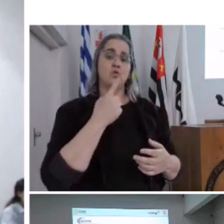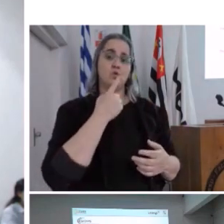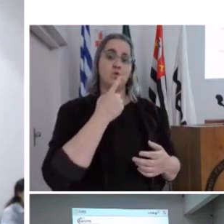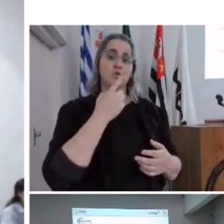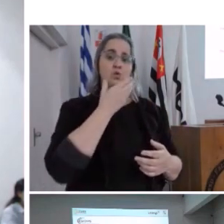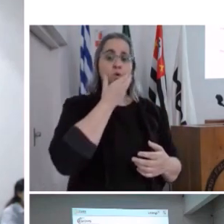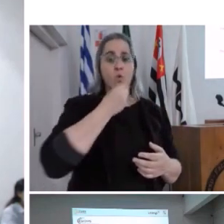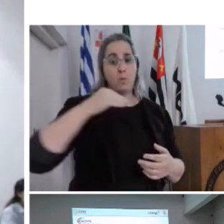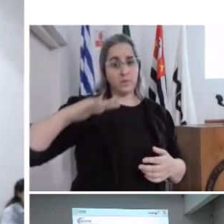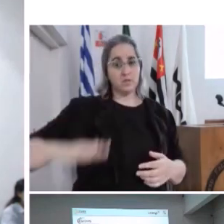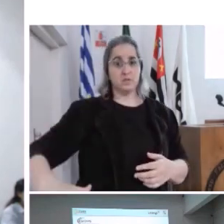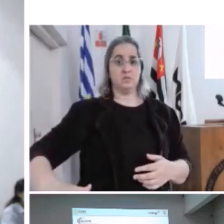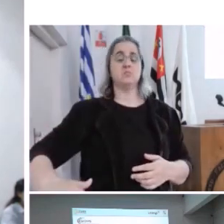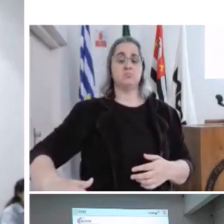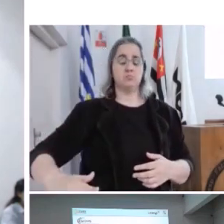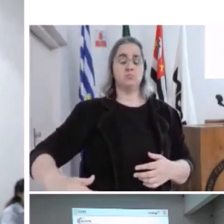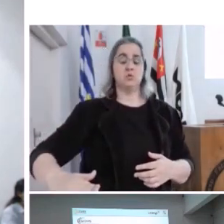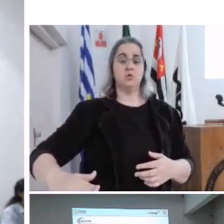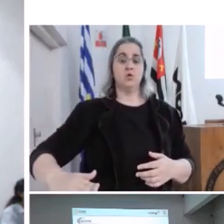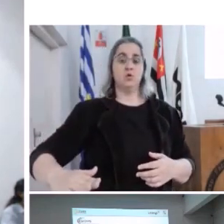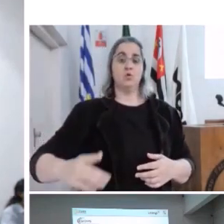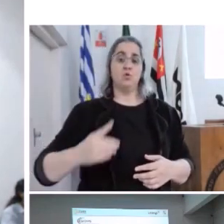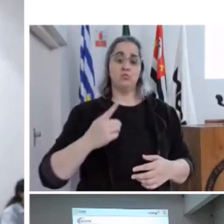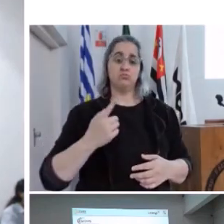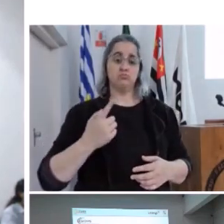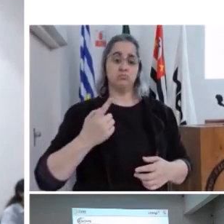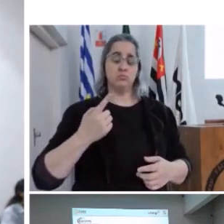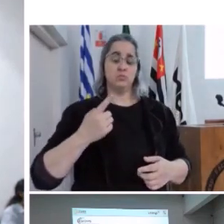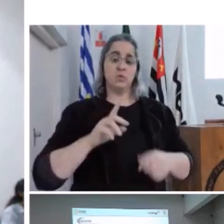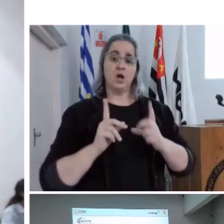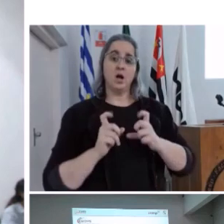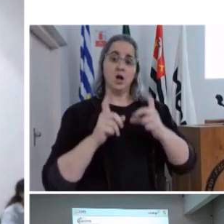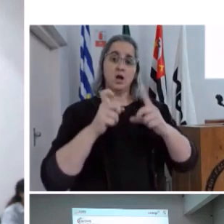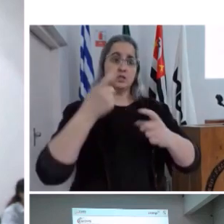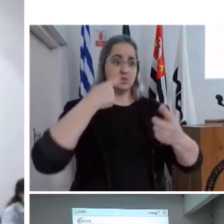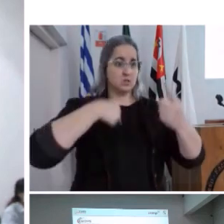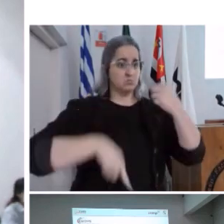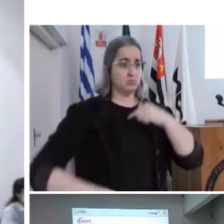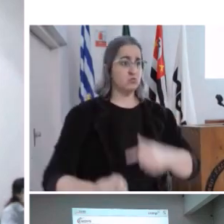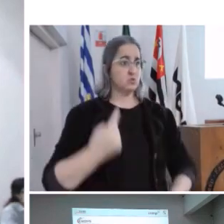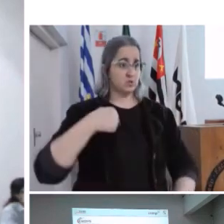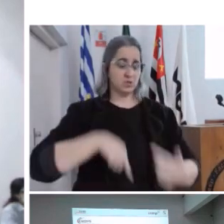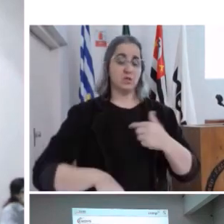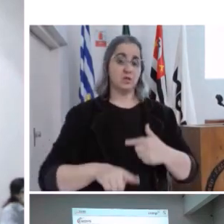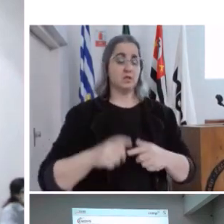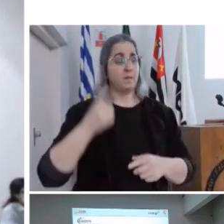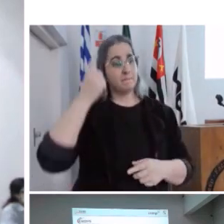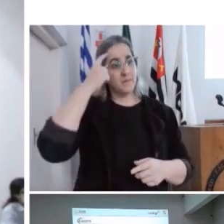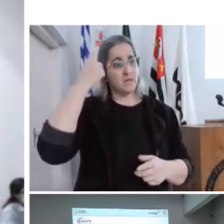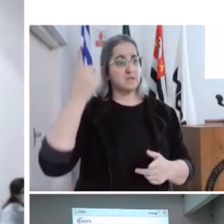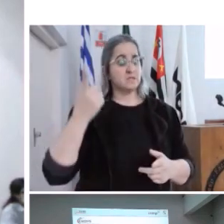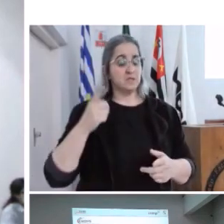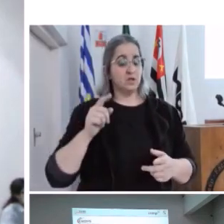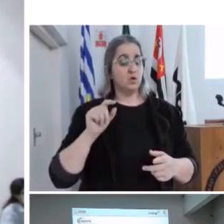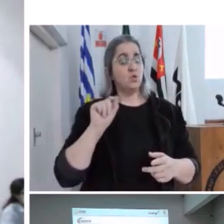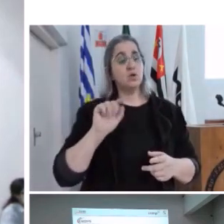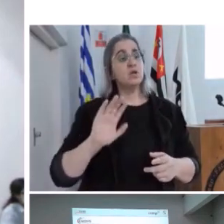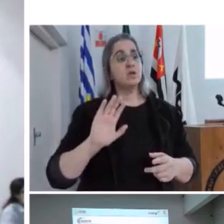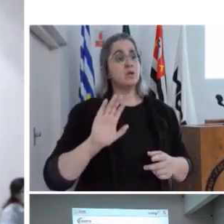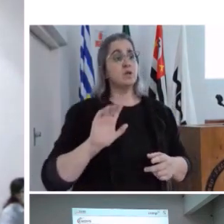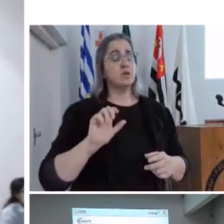ele pôde ter aquela recuperação porque, com certeza, os profissionais envolvidos, mesmo que